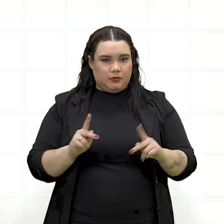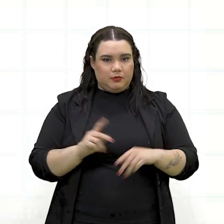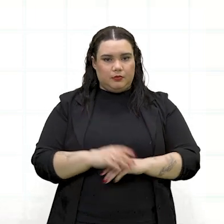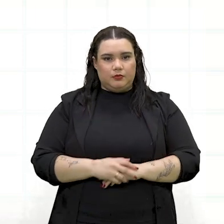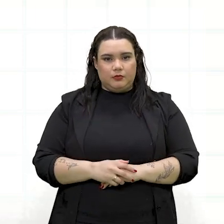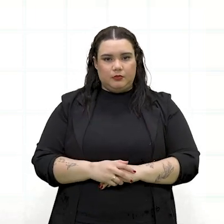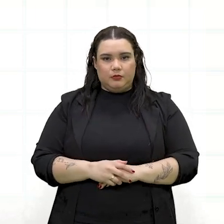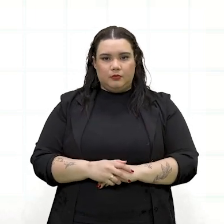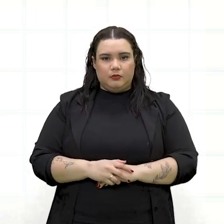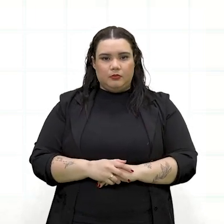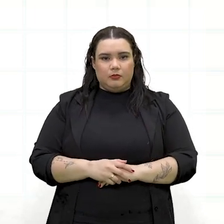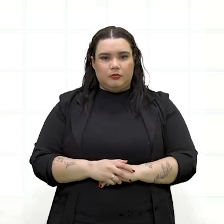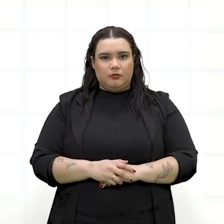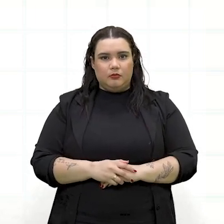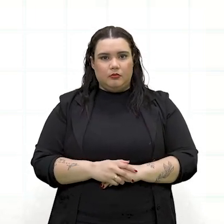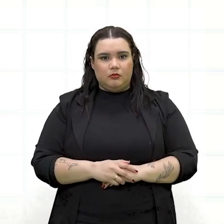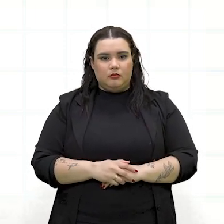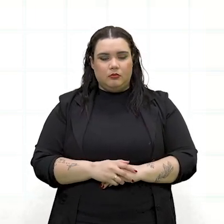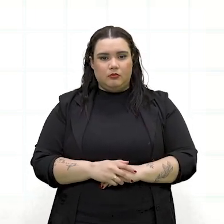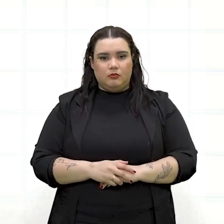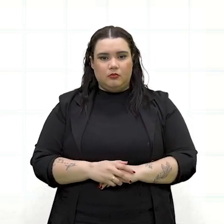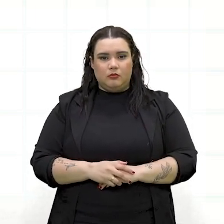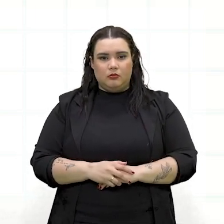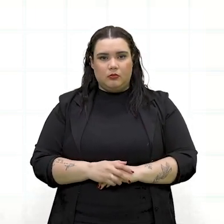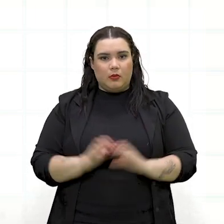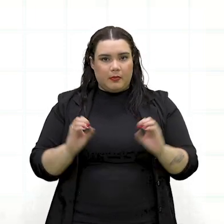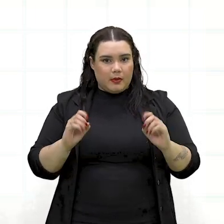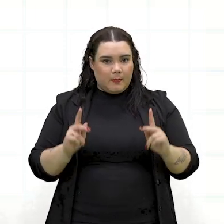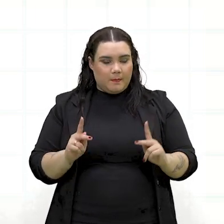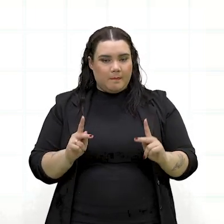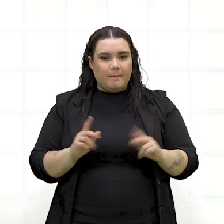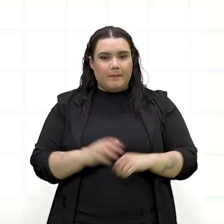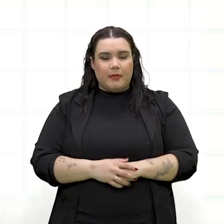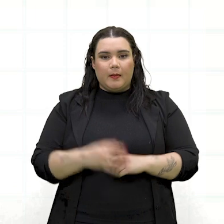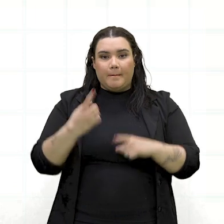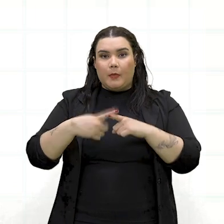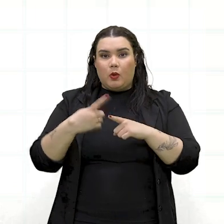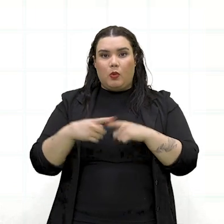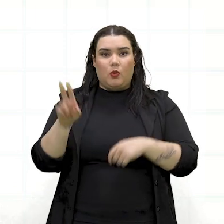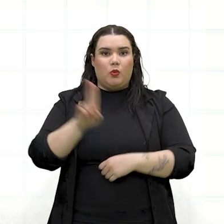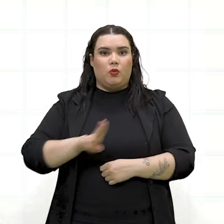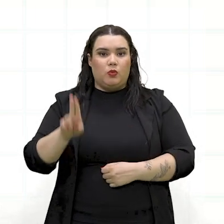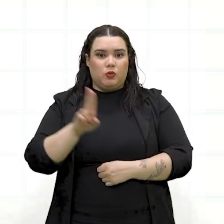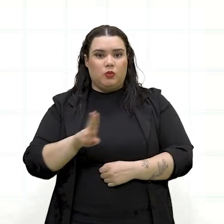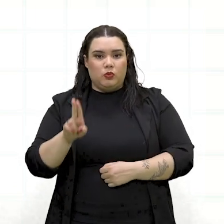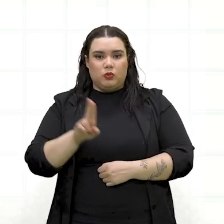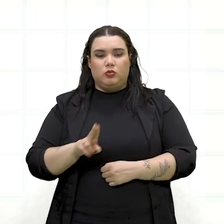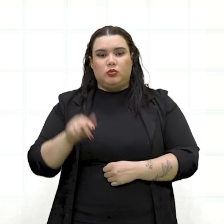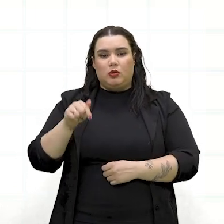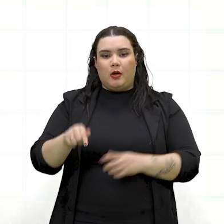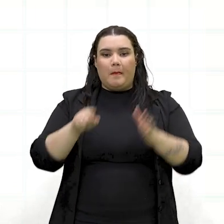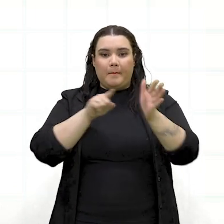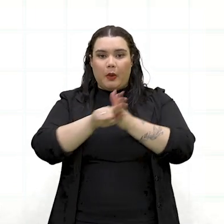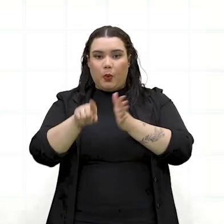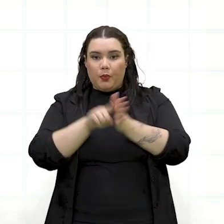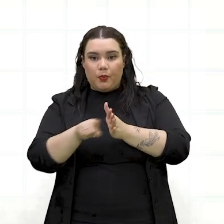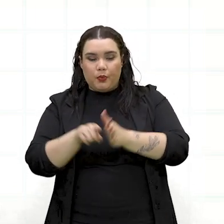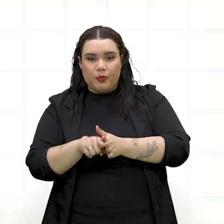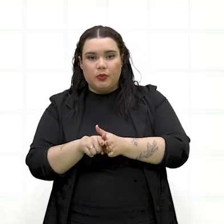Can I have some salad, please? Ok? Por que eu estou usando em